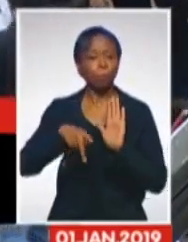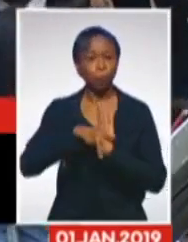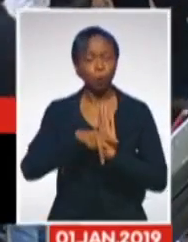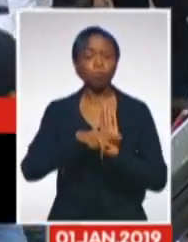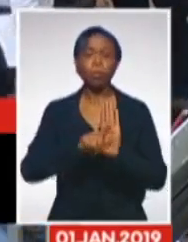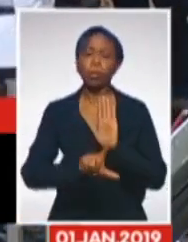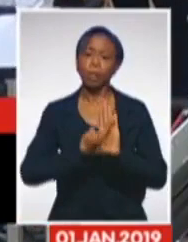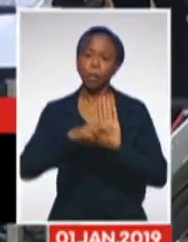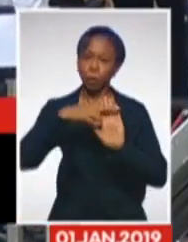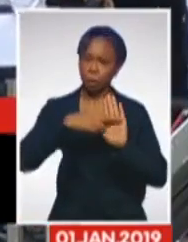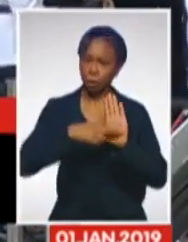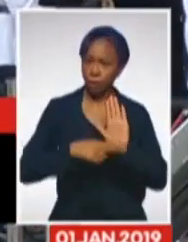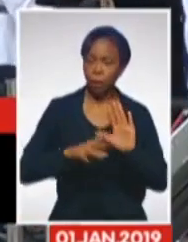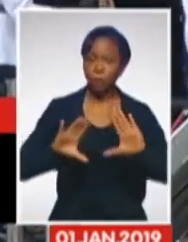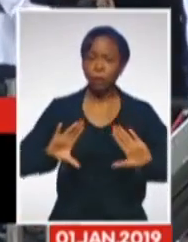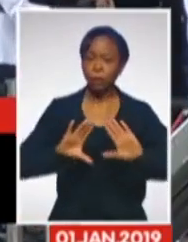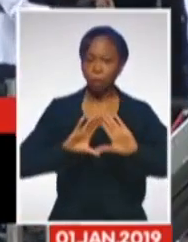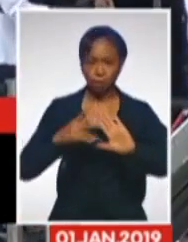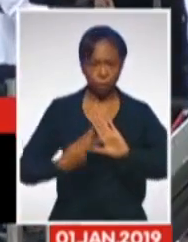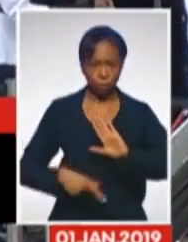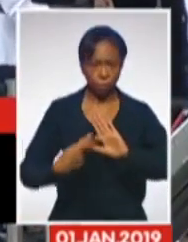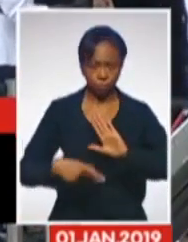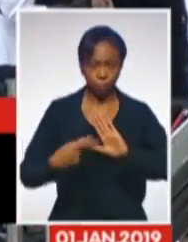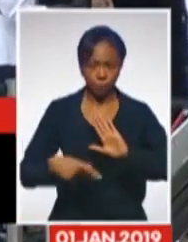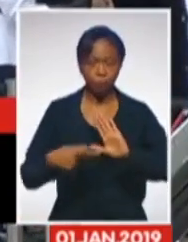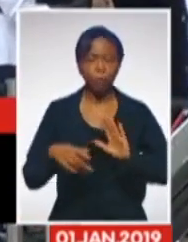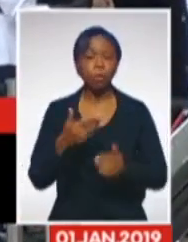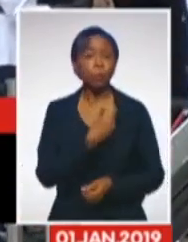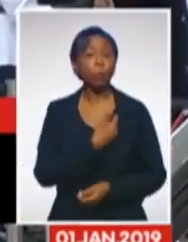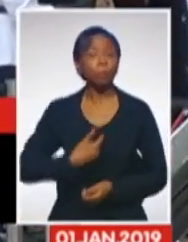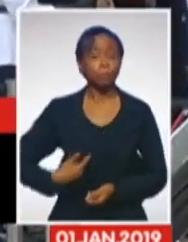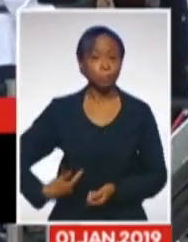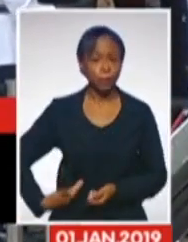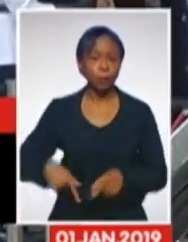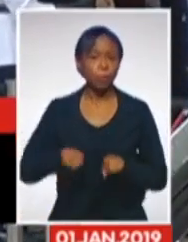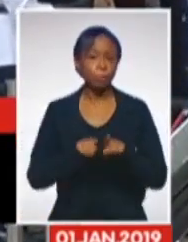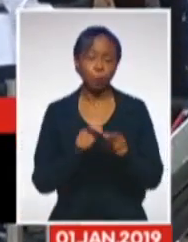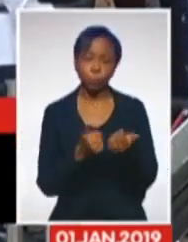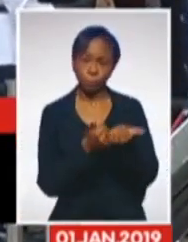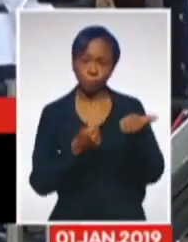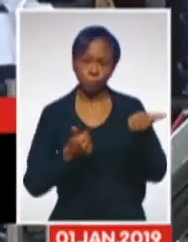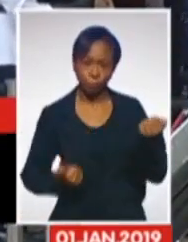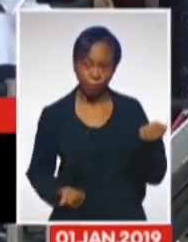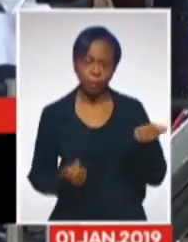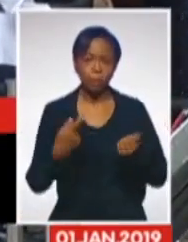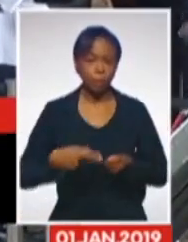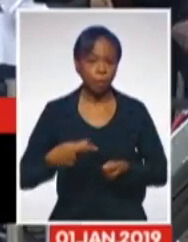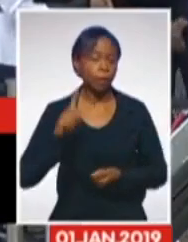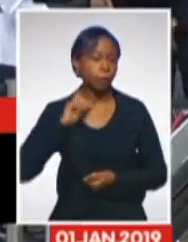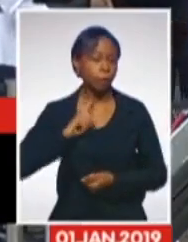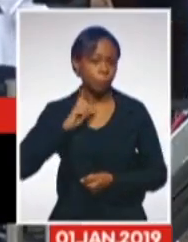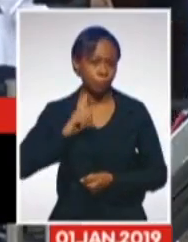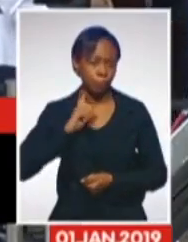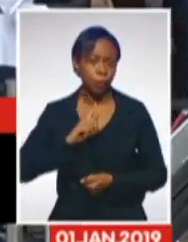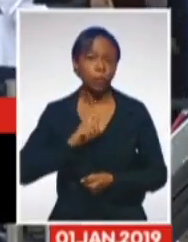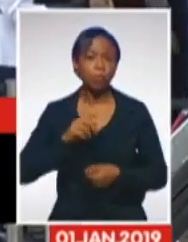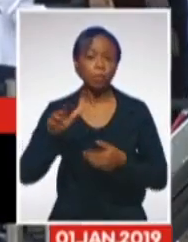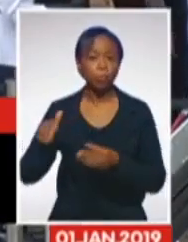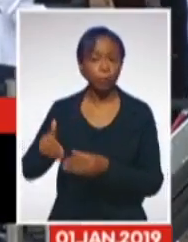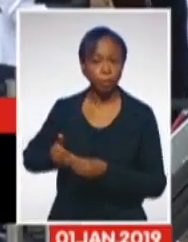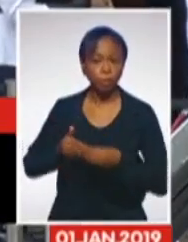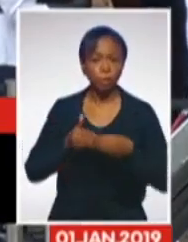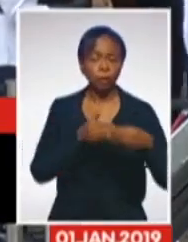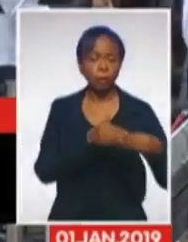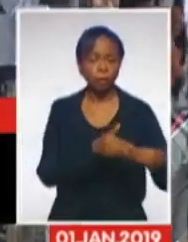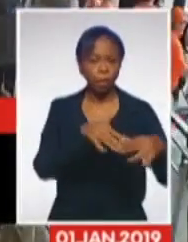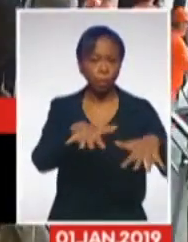da Assembleia Legislativa de Minas Gerais, e o governador e o vice-governador de estado, assim que forem conduzidos até o